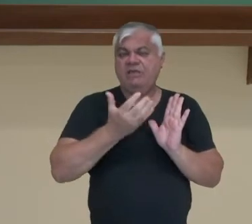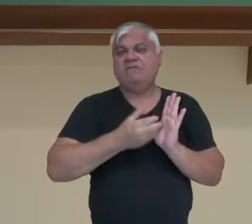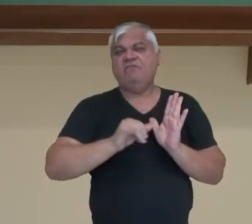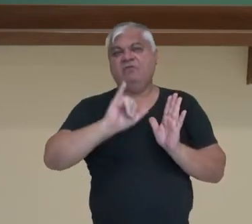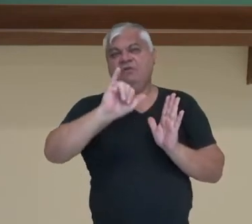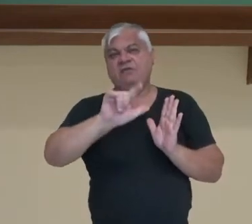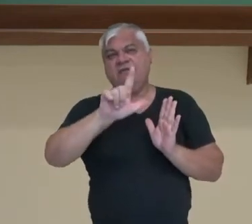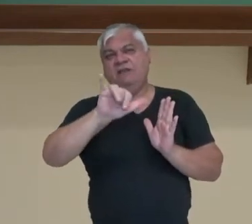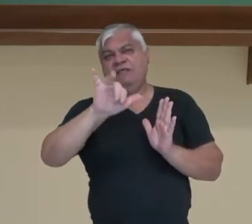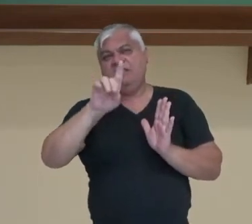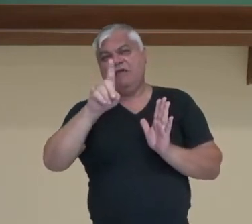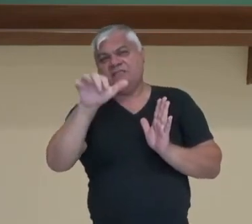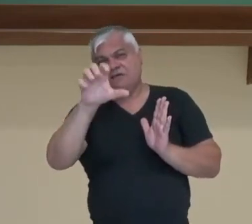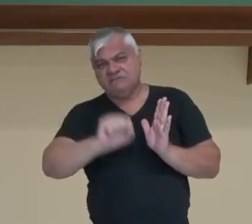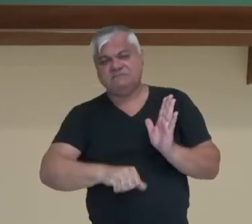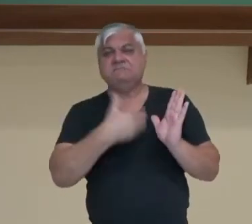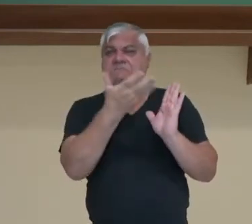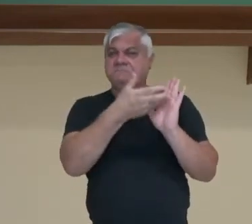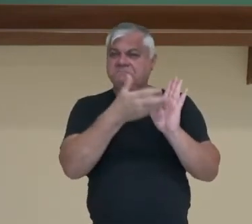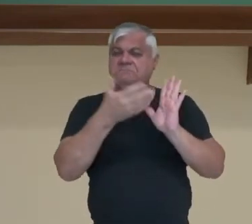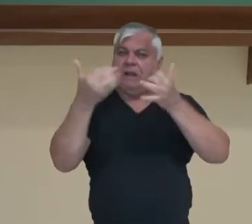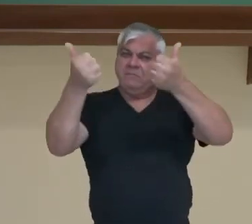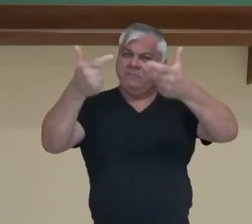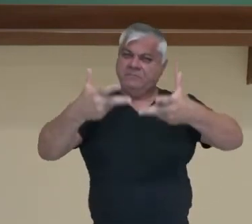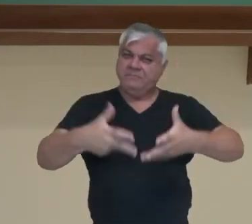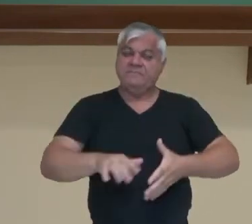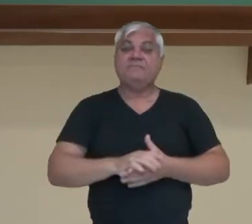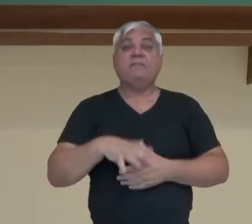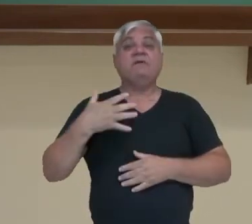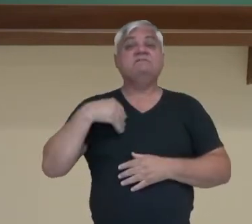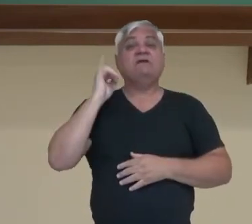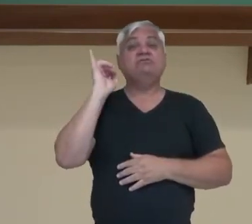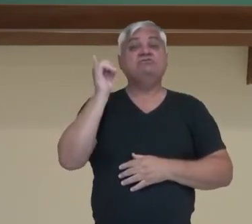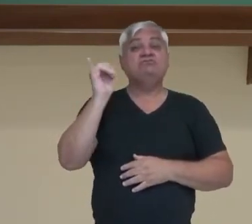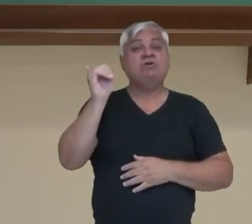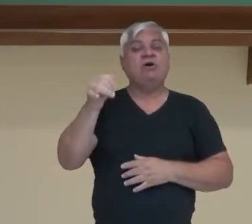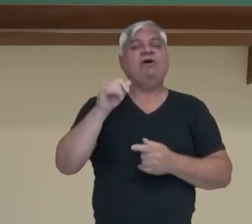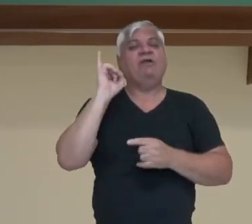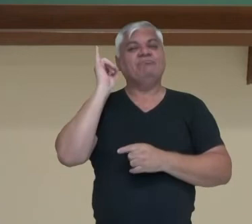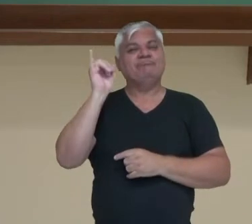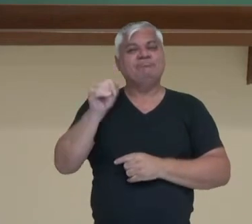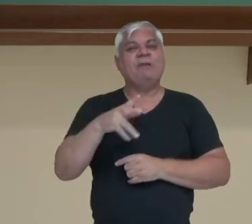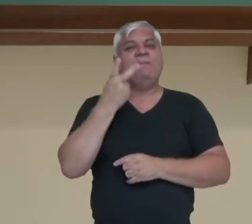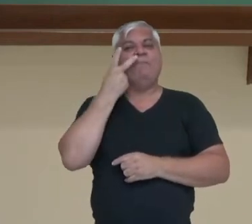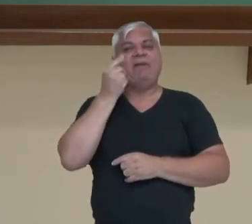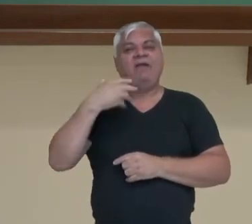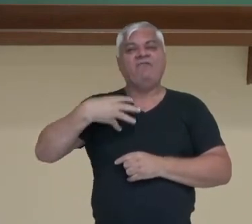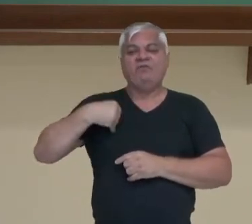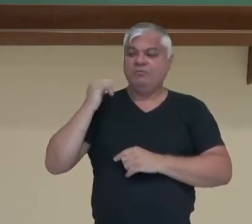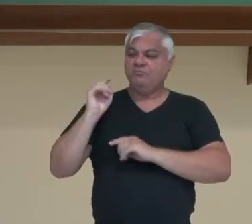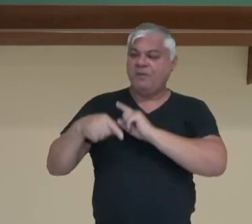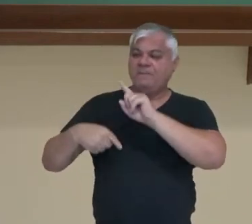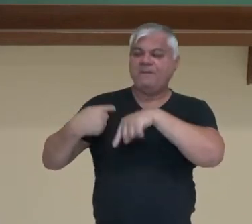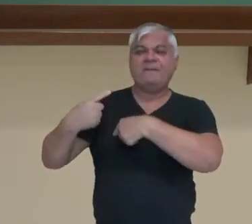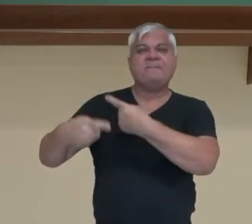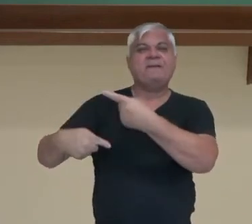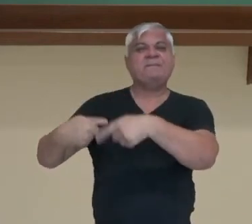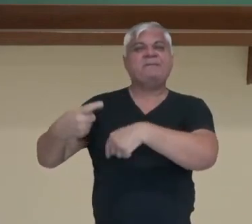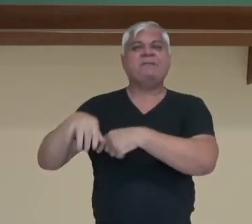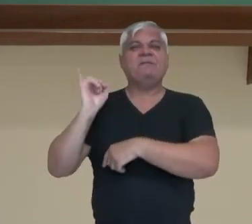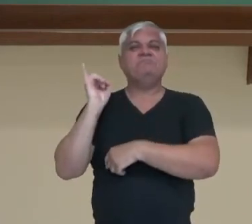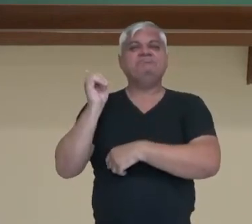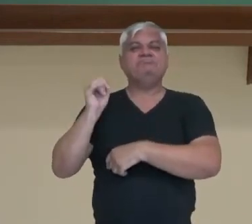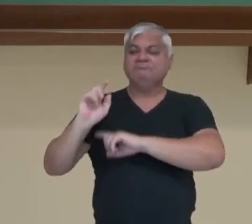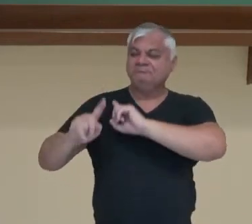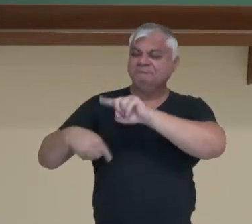né? No mundo grego, mas são histórias, lendas contadas de pai para filho, passados de boca